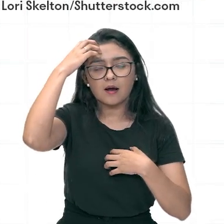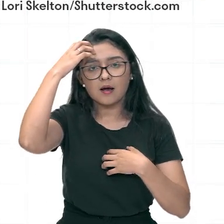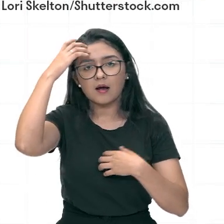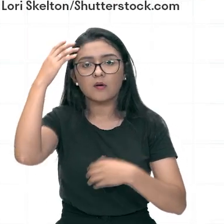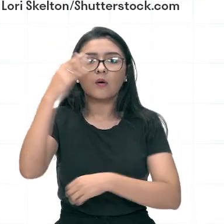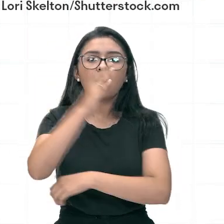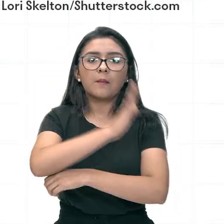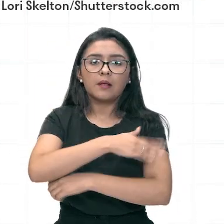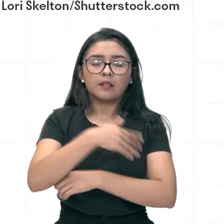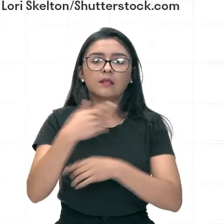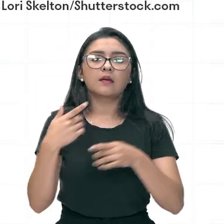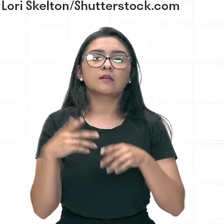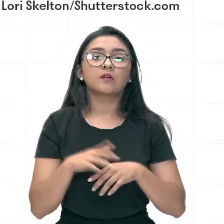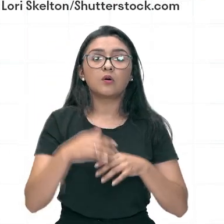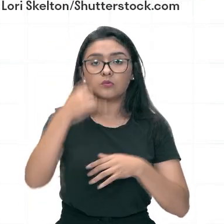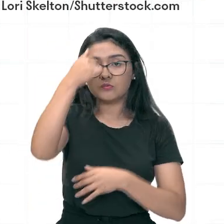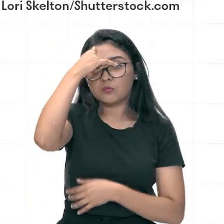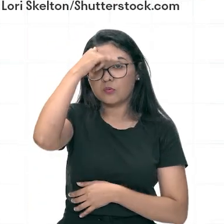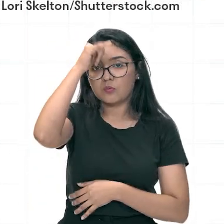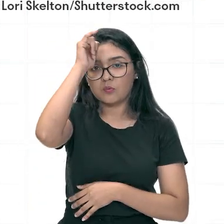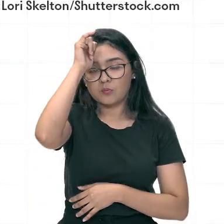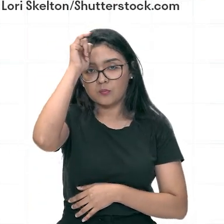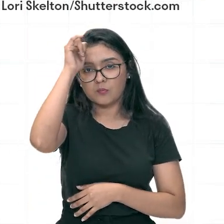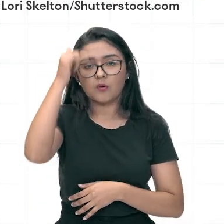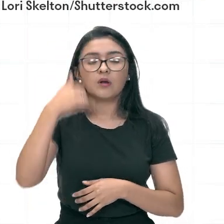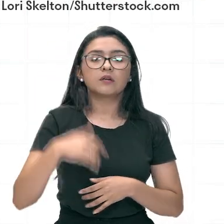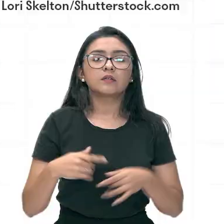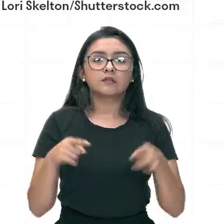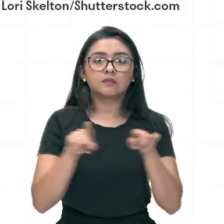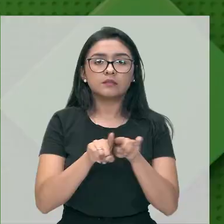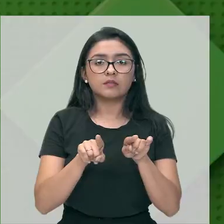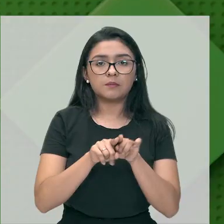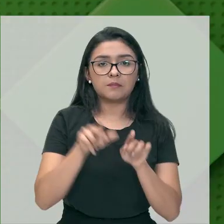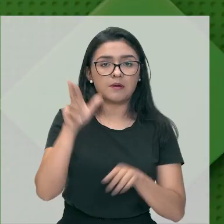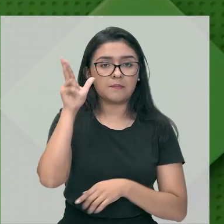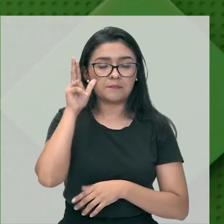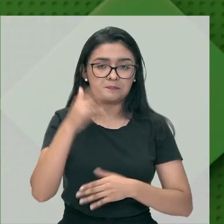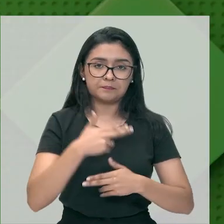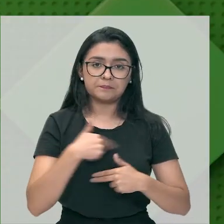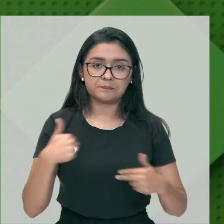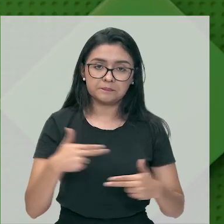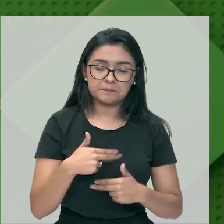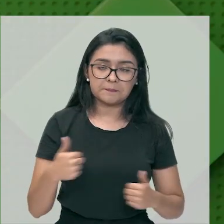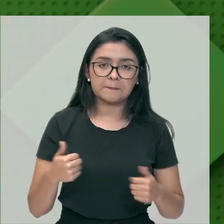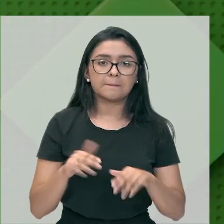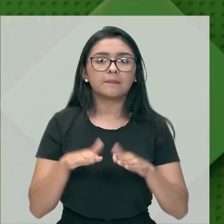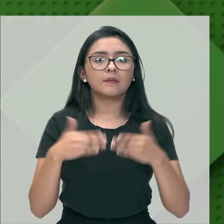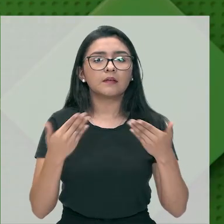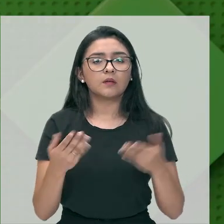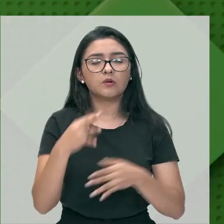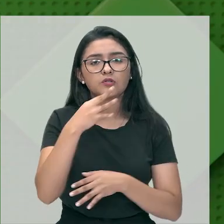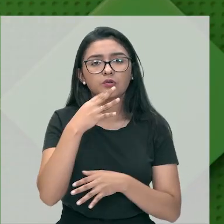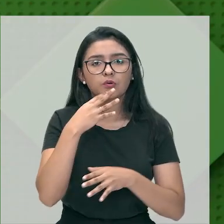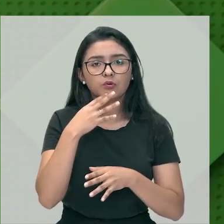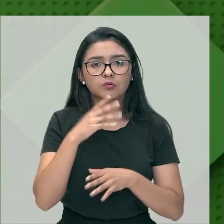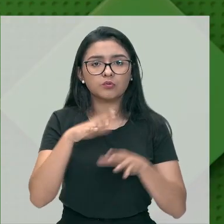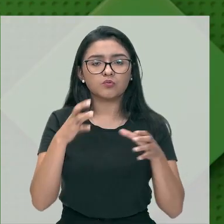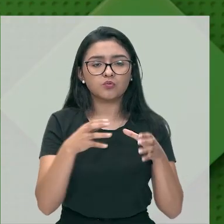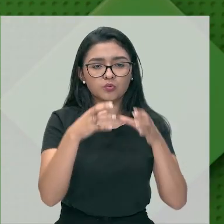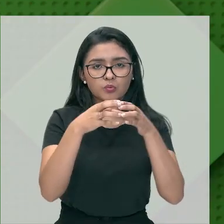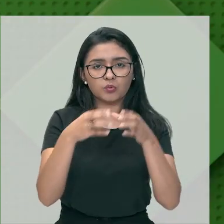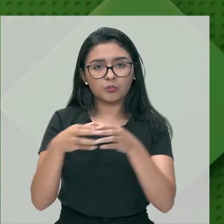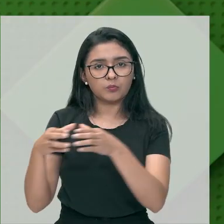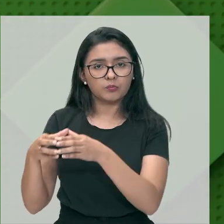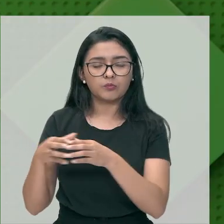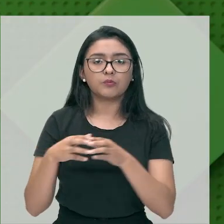baleias, os bois, as zebras, os tatus e os elefantes, certo? Então, dessa forma, a gente conheceu aí um pouco mais de